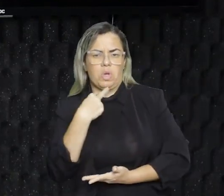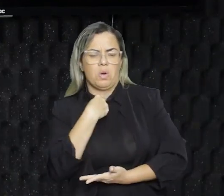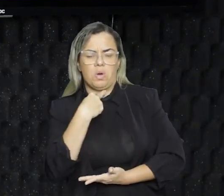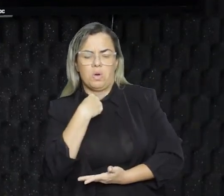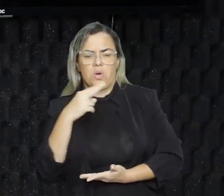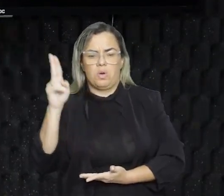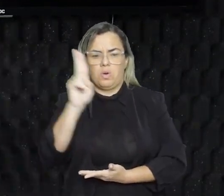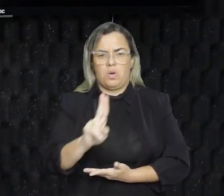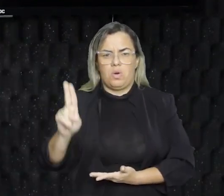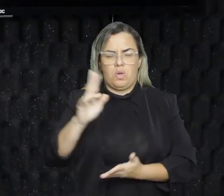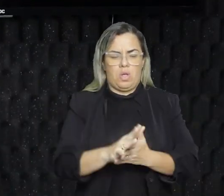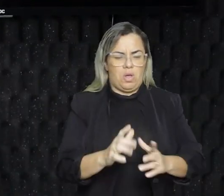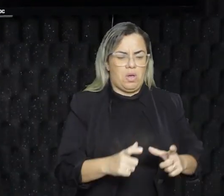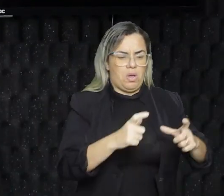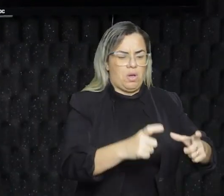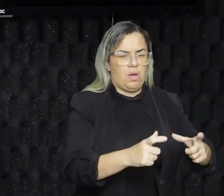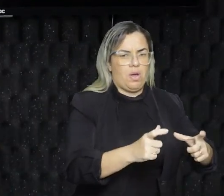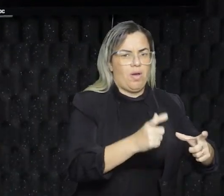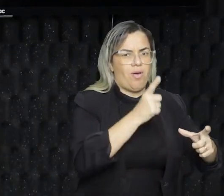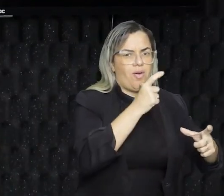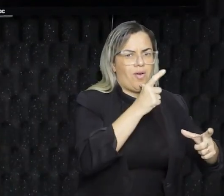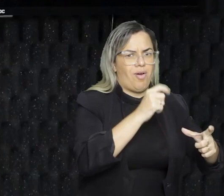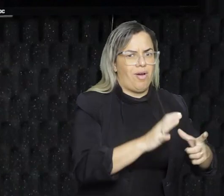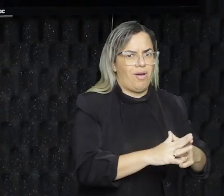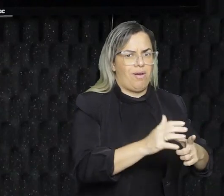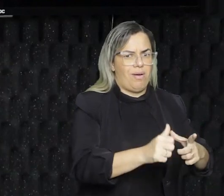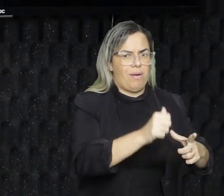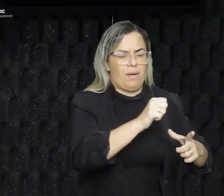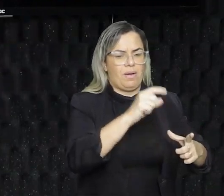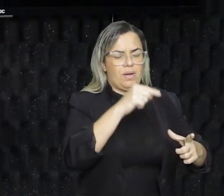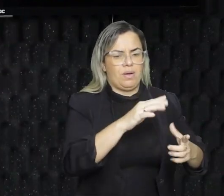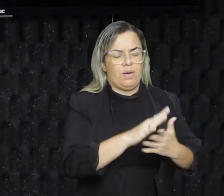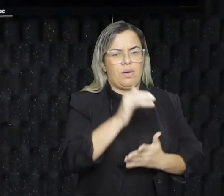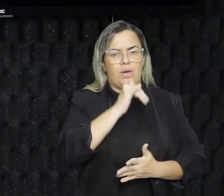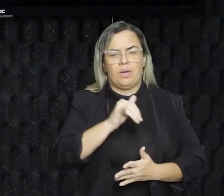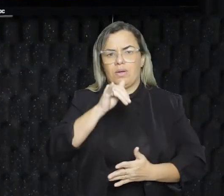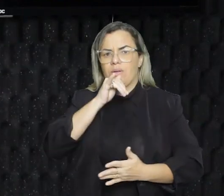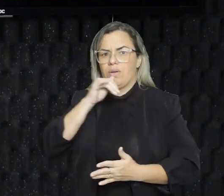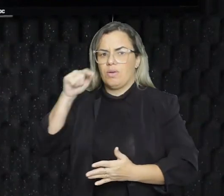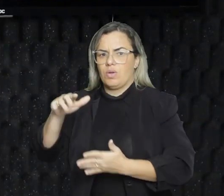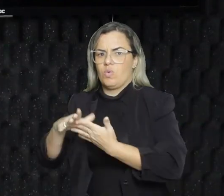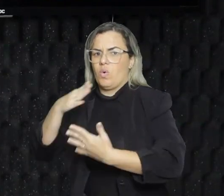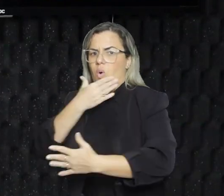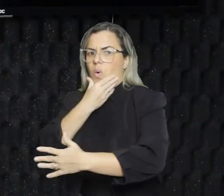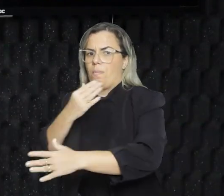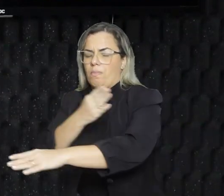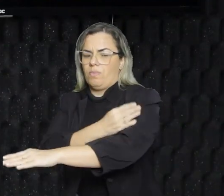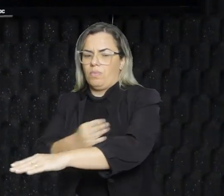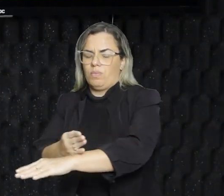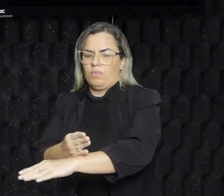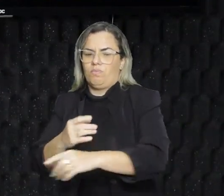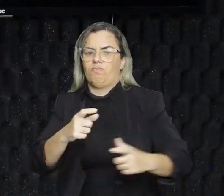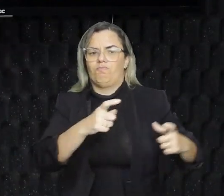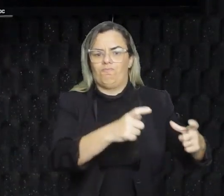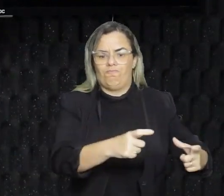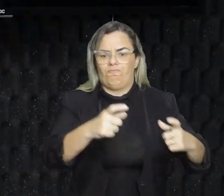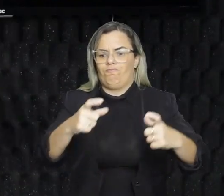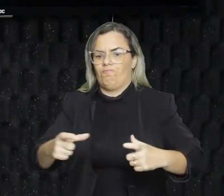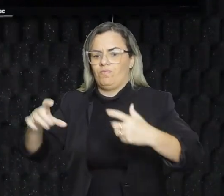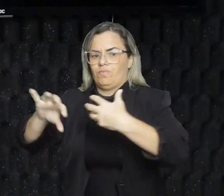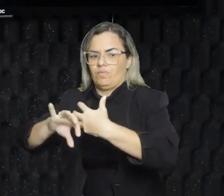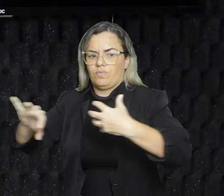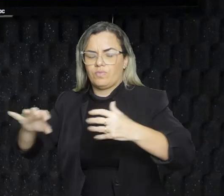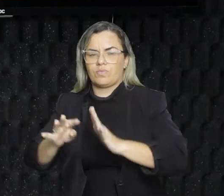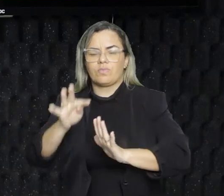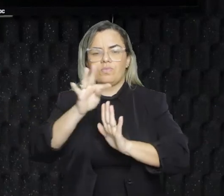usar a mesma bica que, por exemplo, um homem branco. E caso você, o texto vai